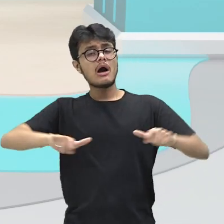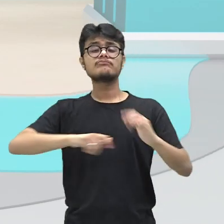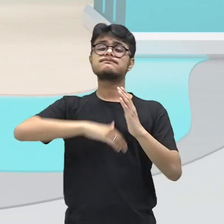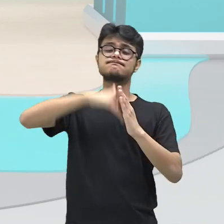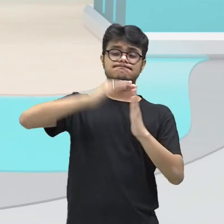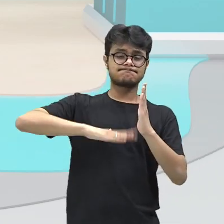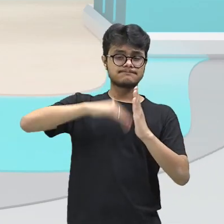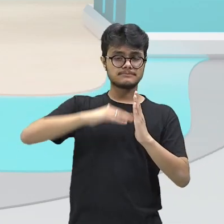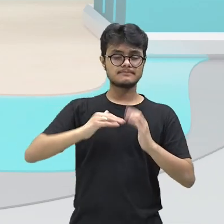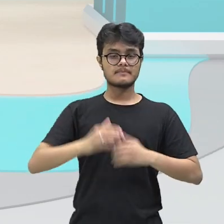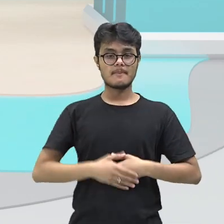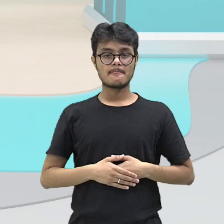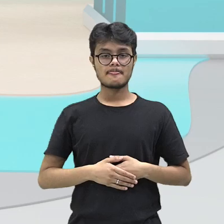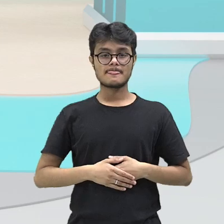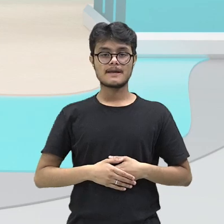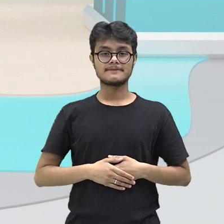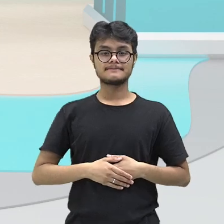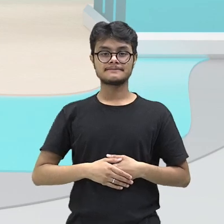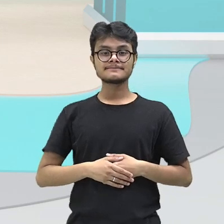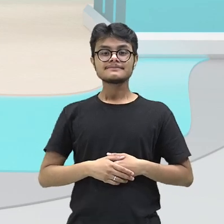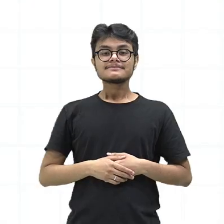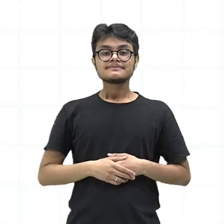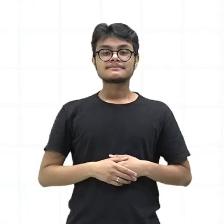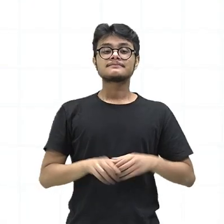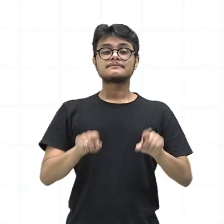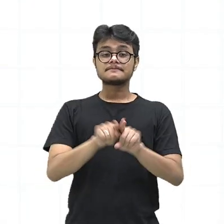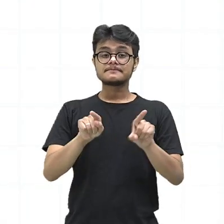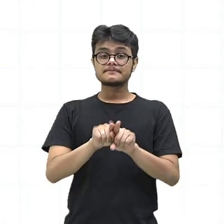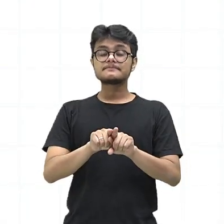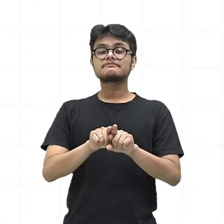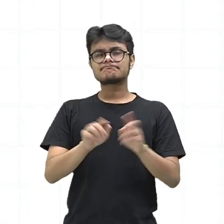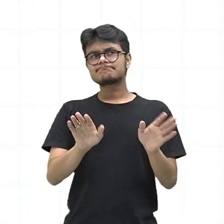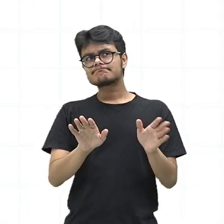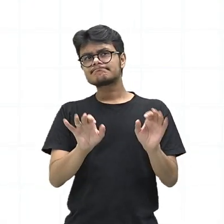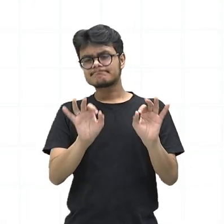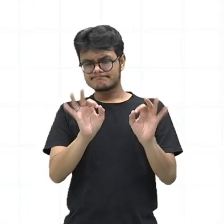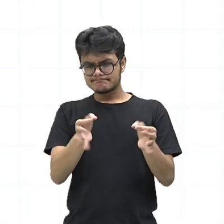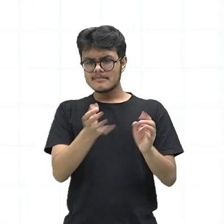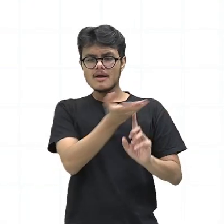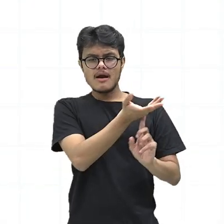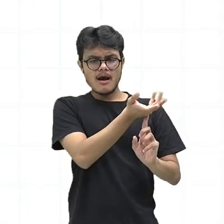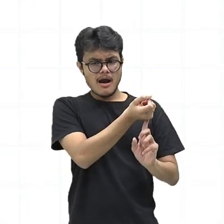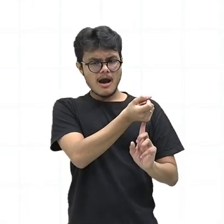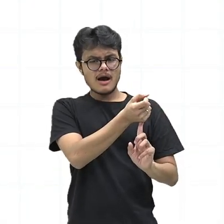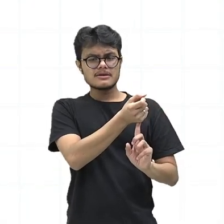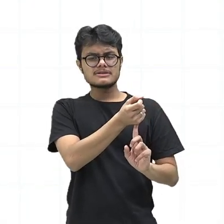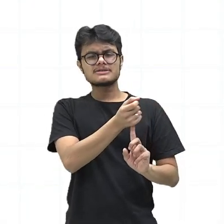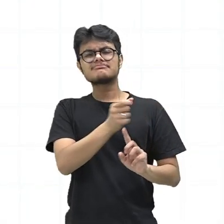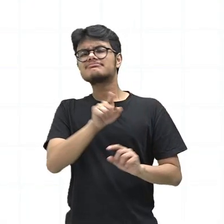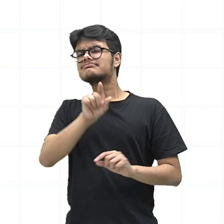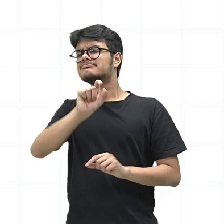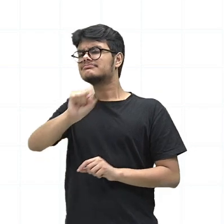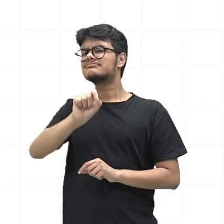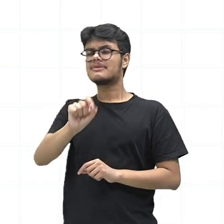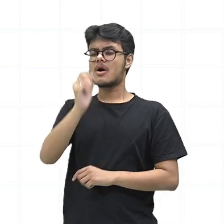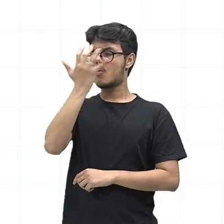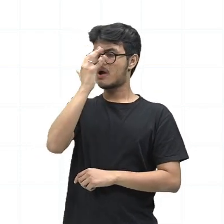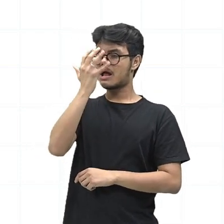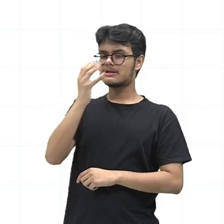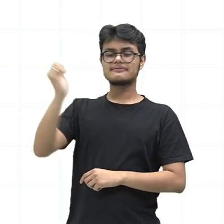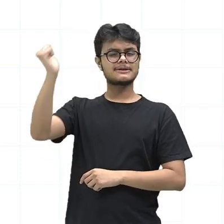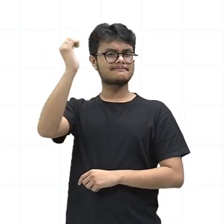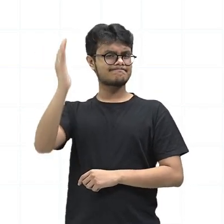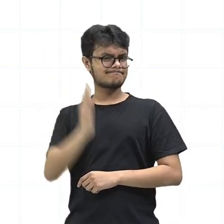pintura. E a gente falou também um pouco sobre as artes cênicas. A gente falou sobre o carnaval, na verdade. No Brasil,